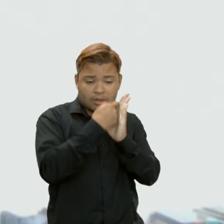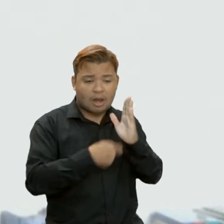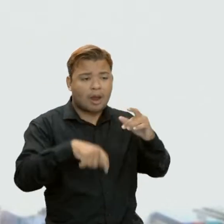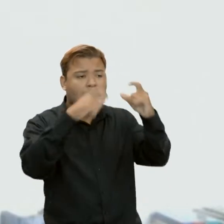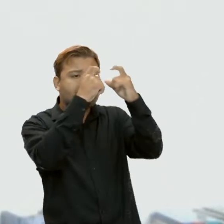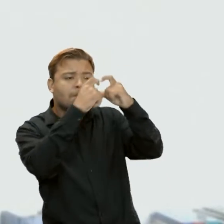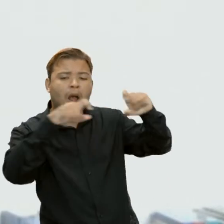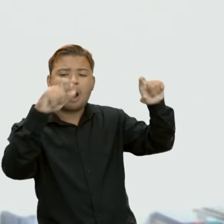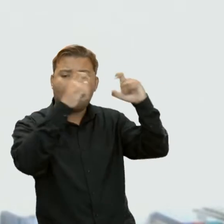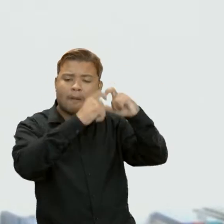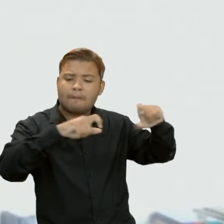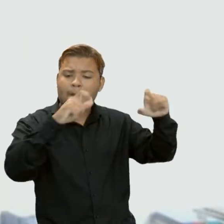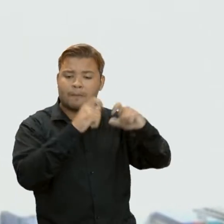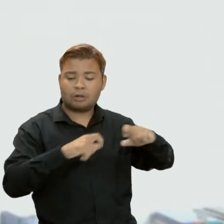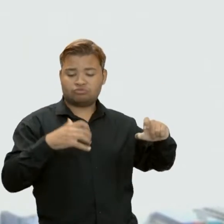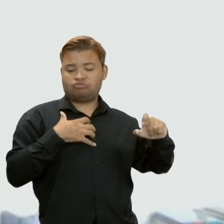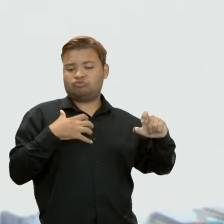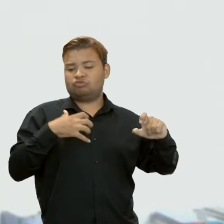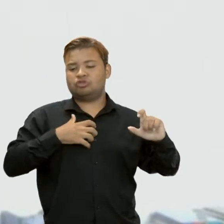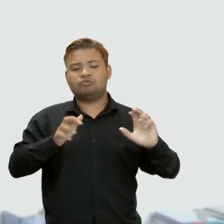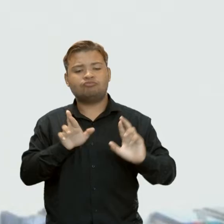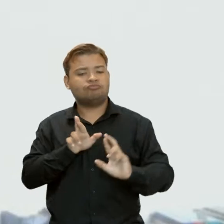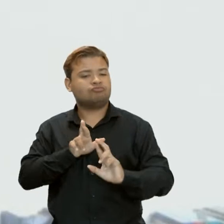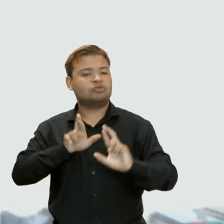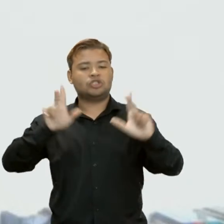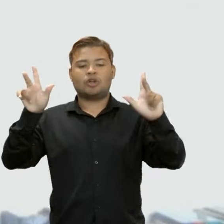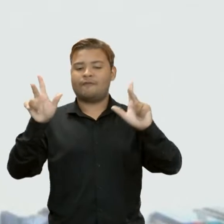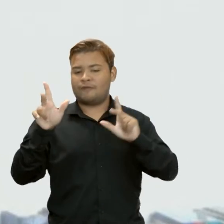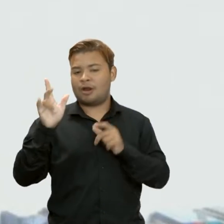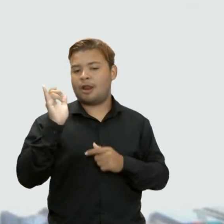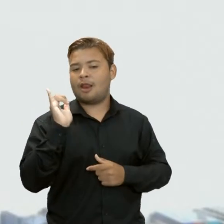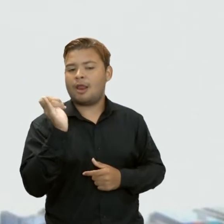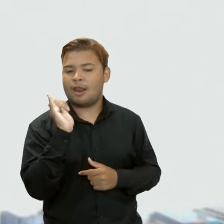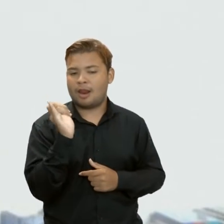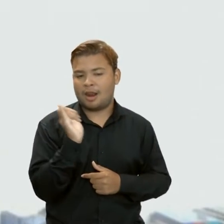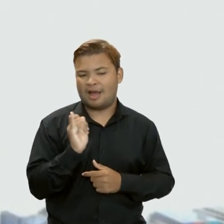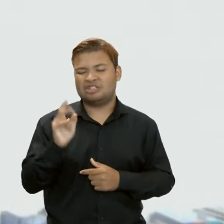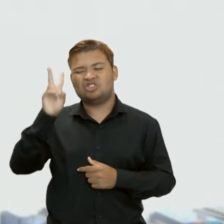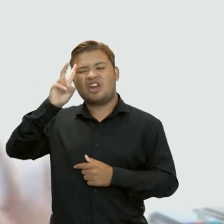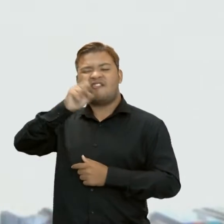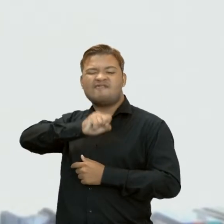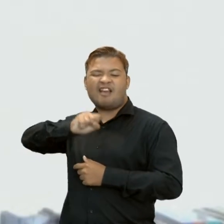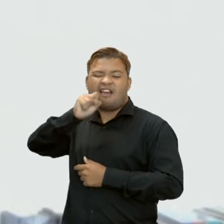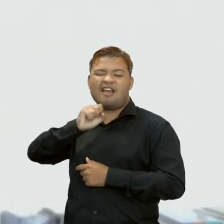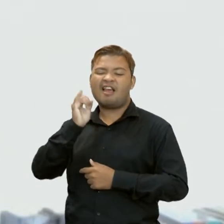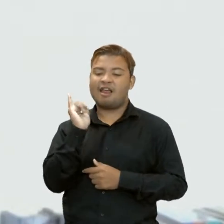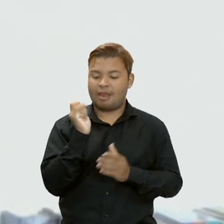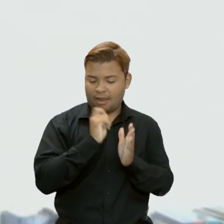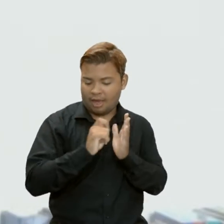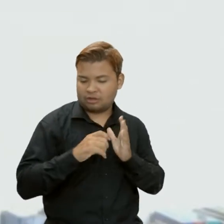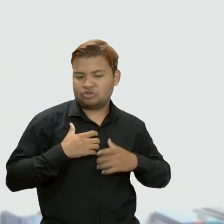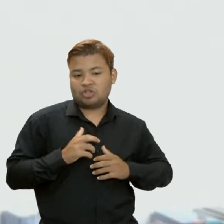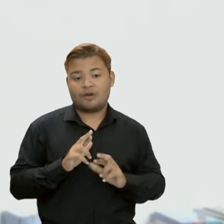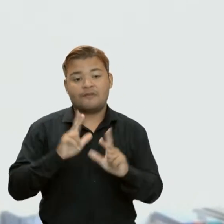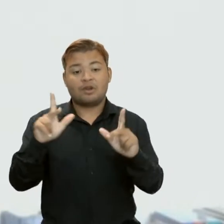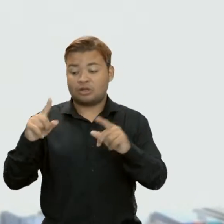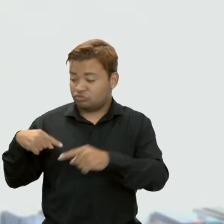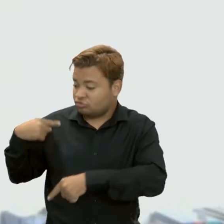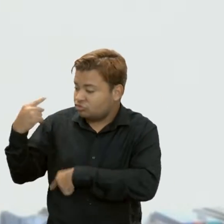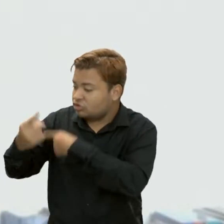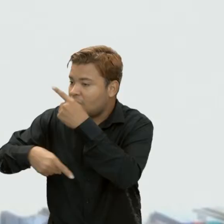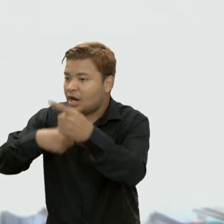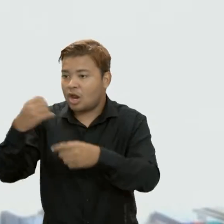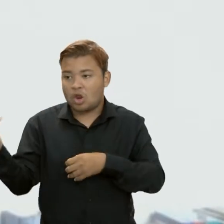esse modo diferente, esse jeito diferente de contar as velhas histórias, chegue em outras